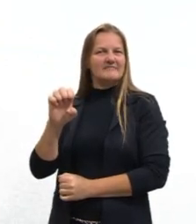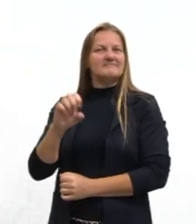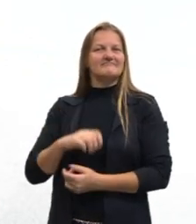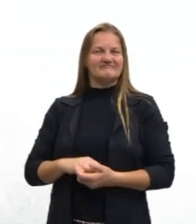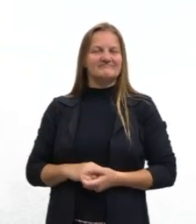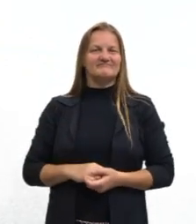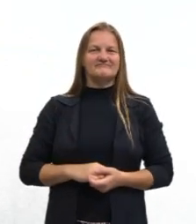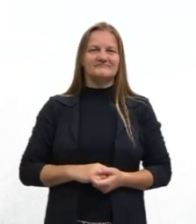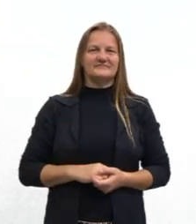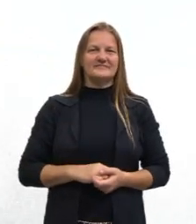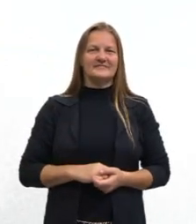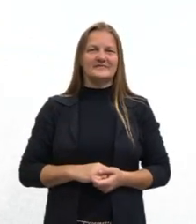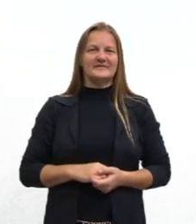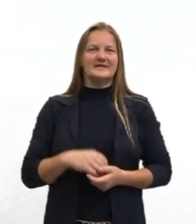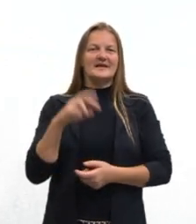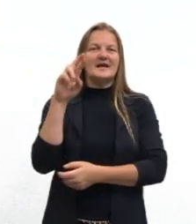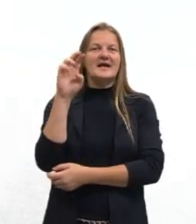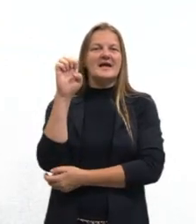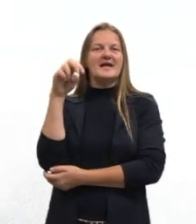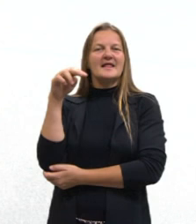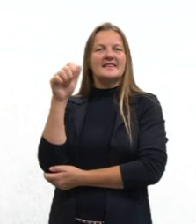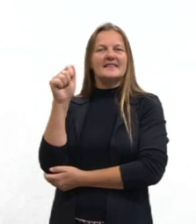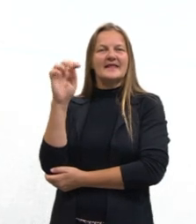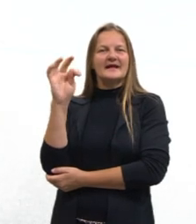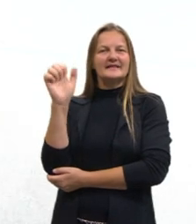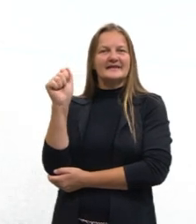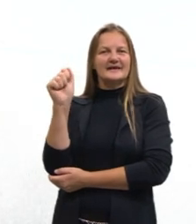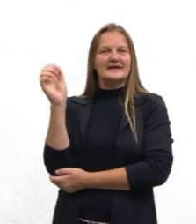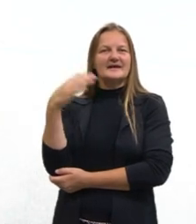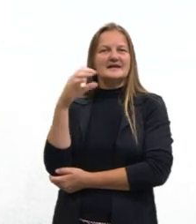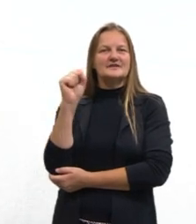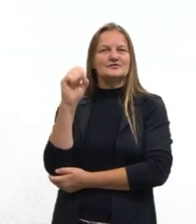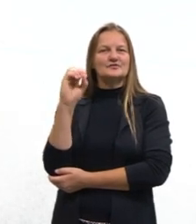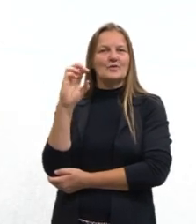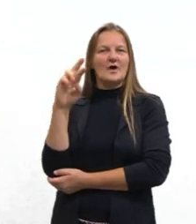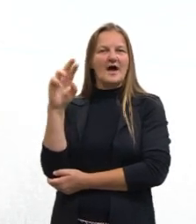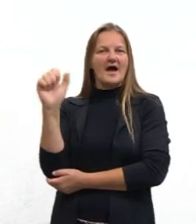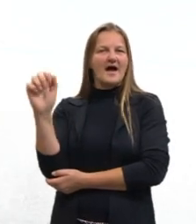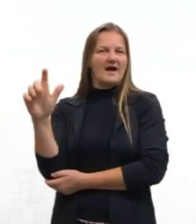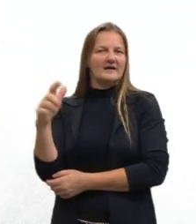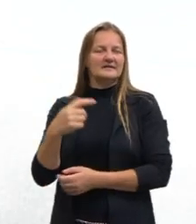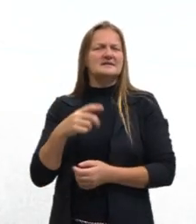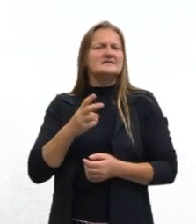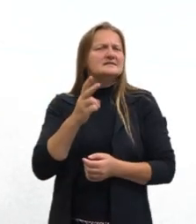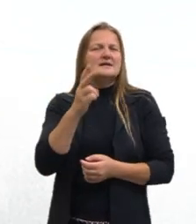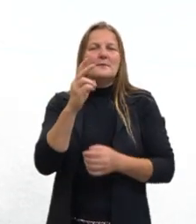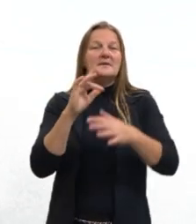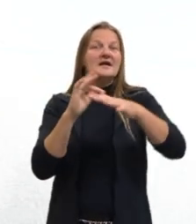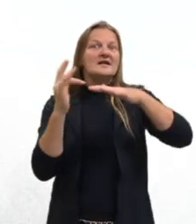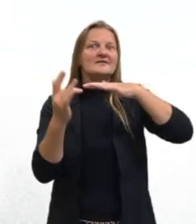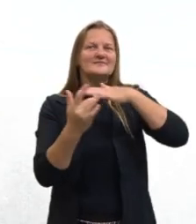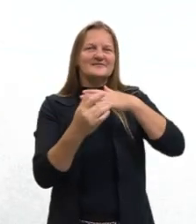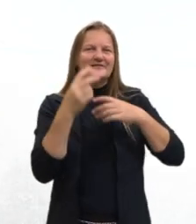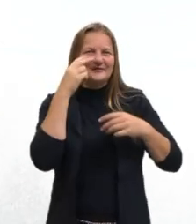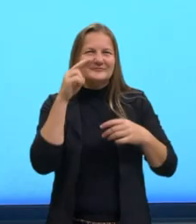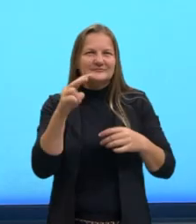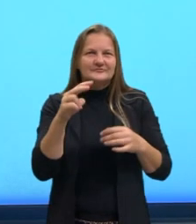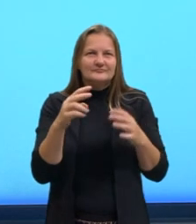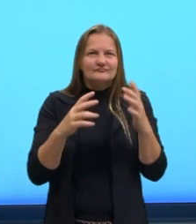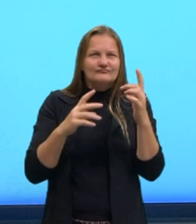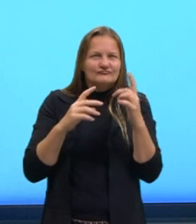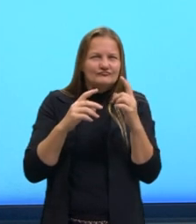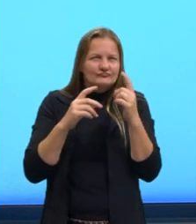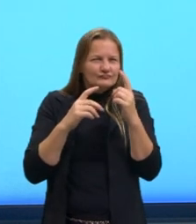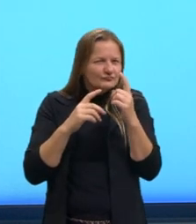interpretada pela Renata sorrah que tanto nos acompanha nas redes sociais e quem nunca ficou assim